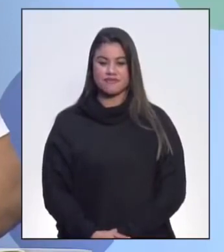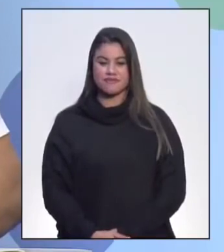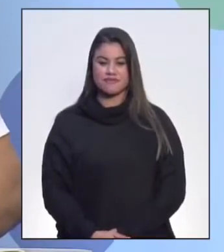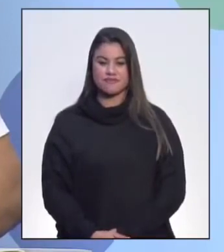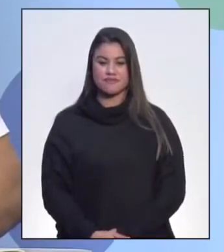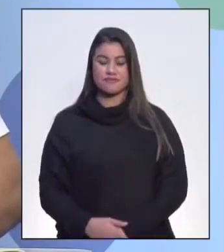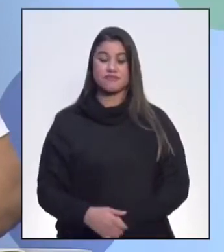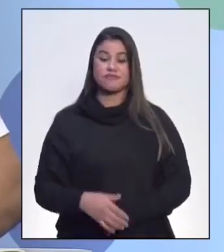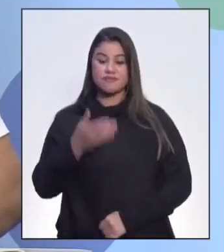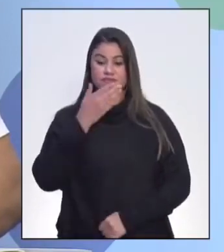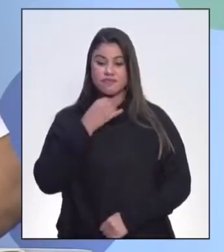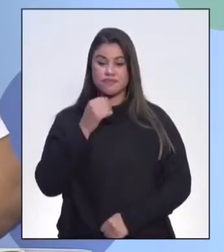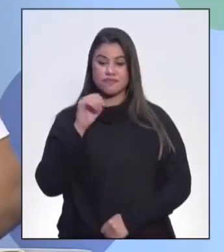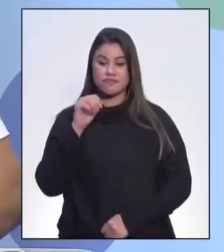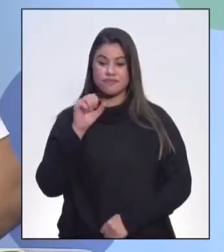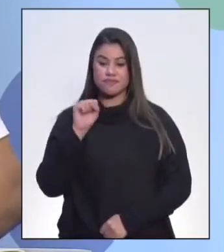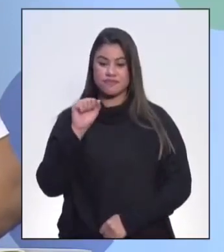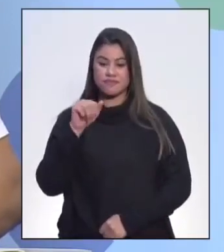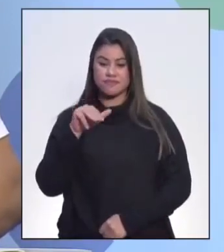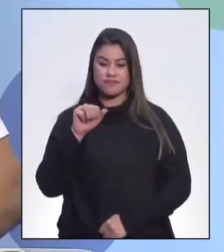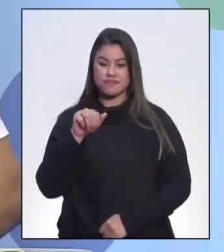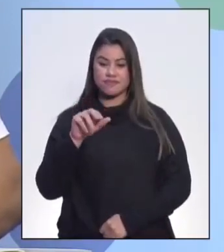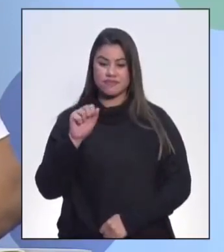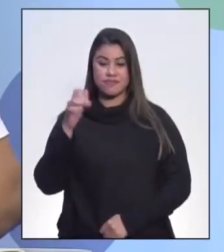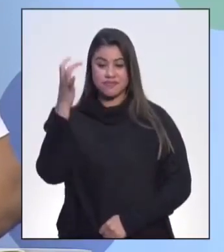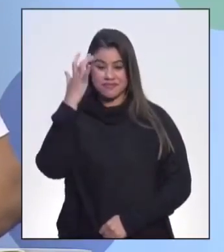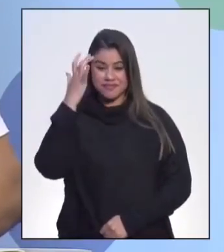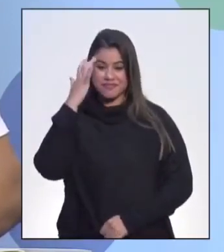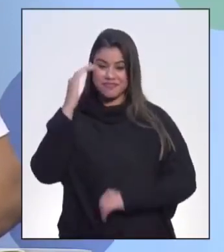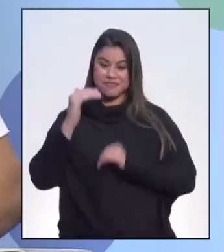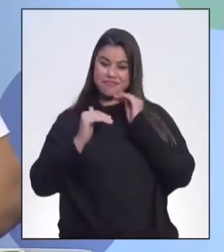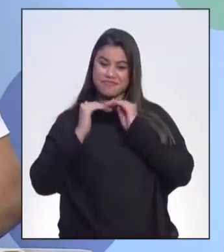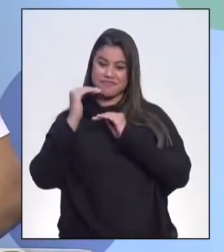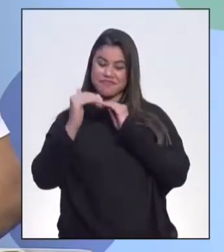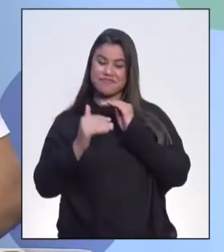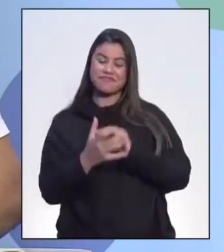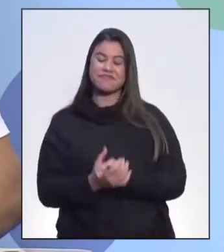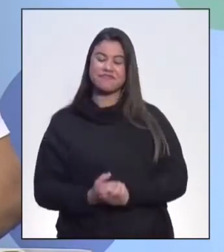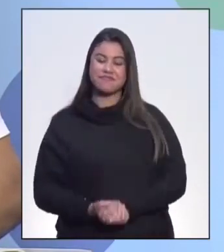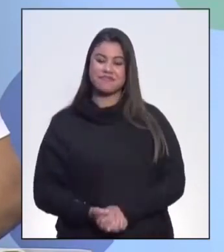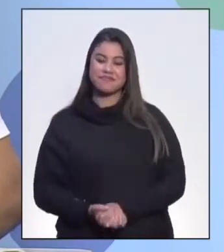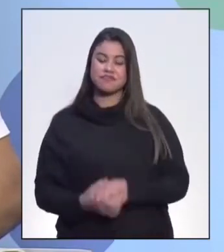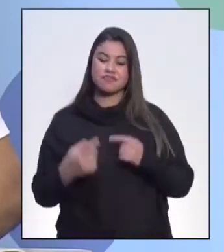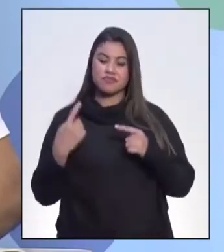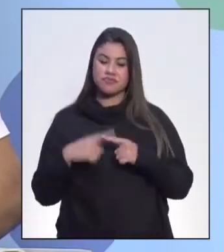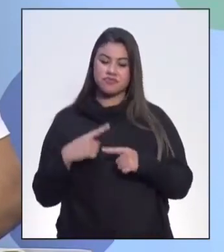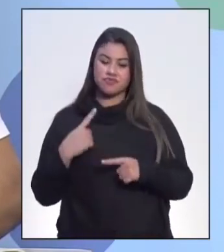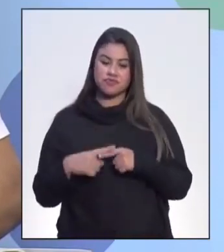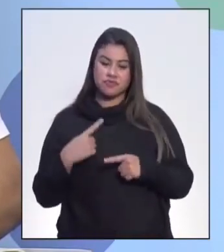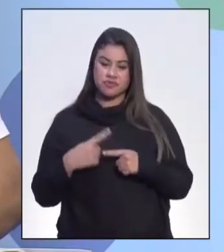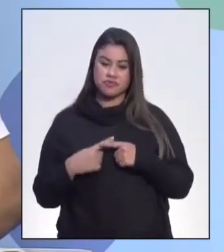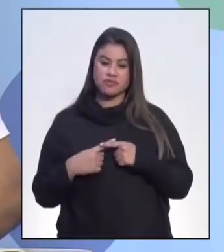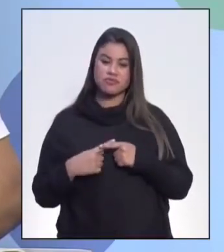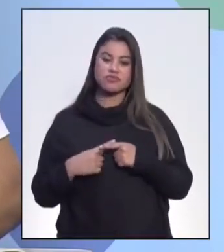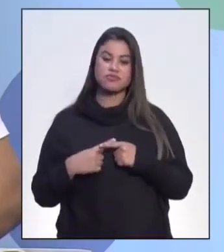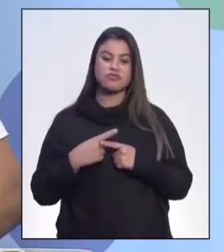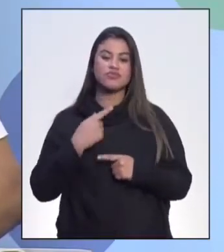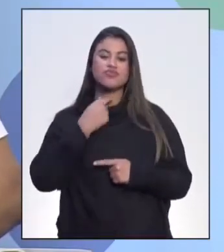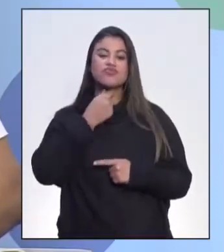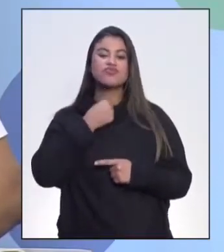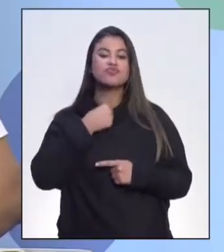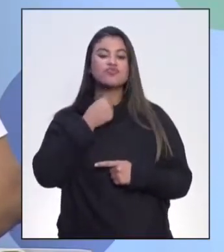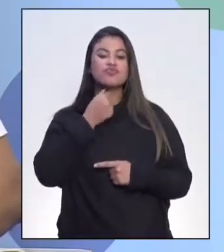O Samuel escreveu porque está amadurecendo. De que forma? Porque as cordas vocais têm